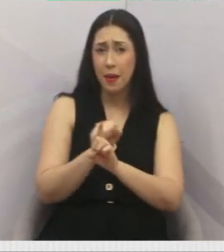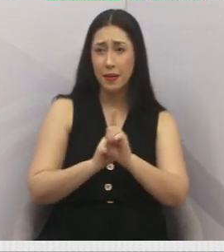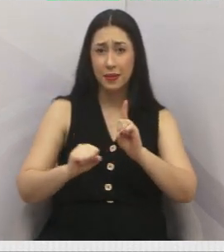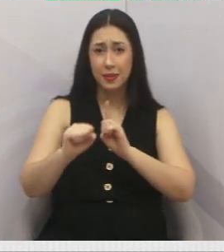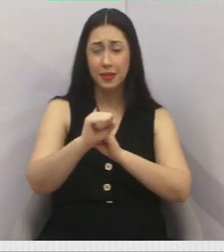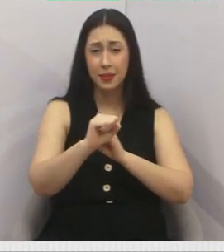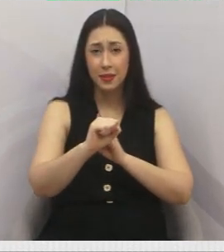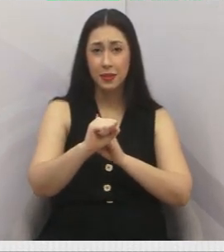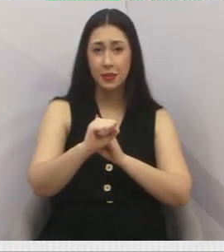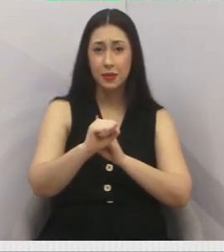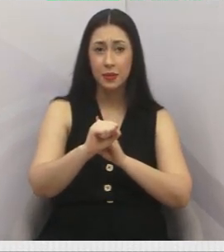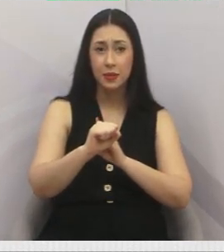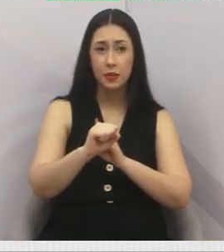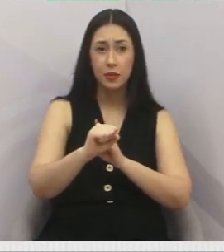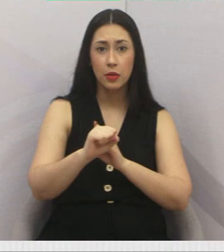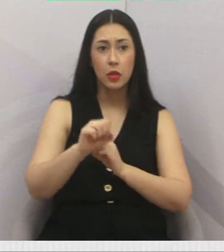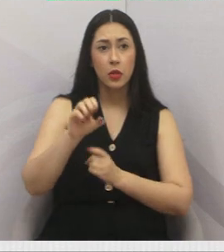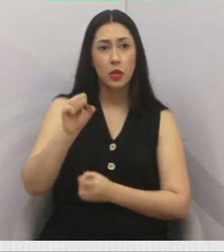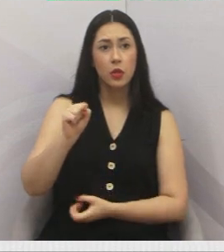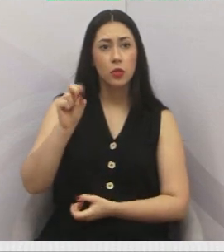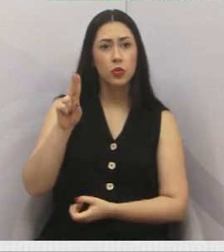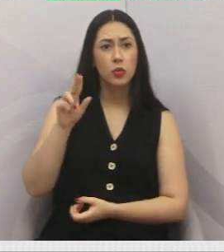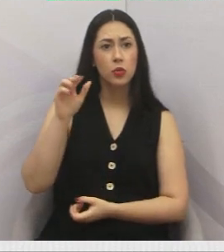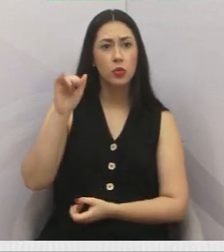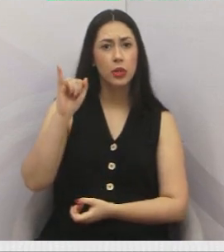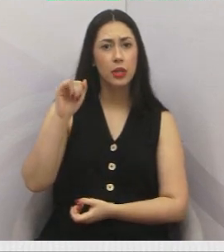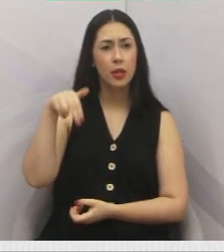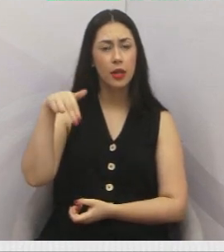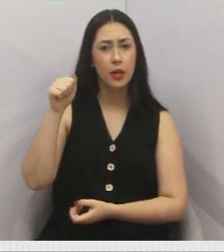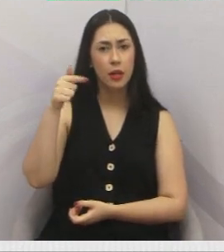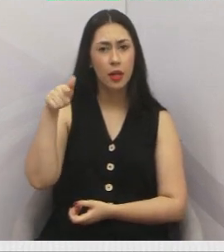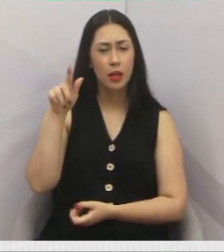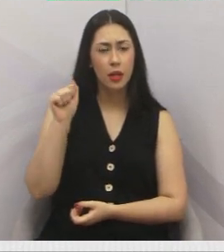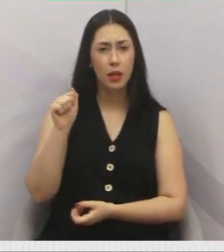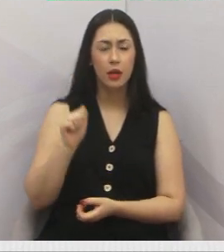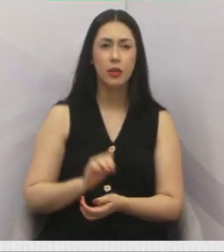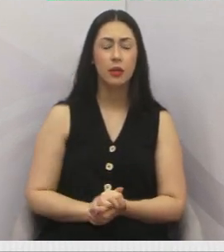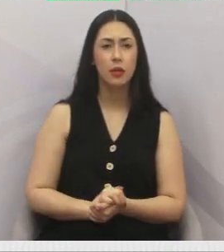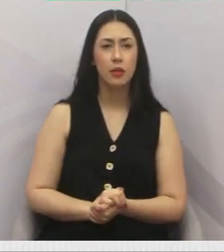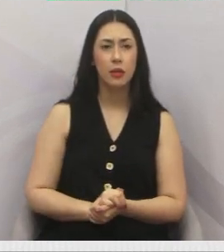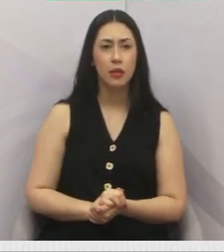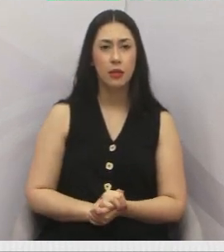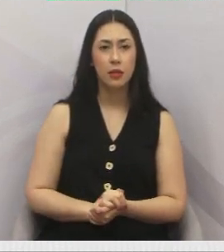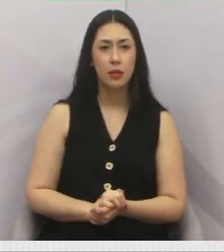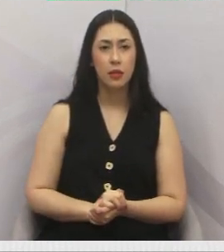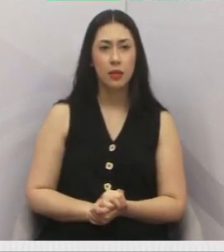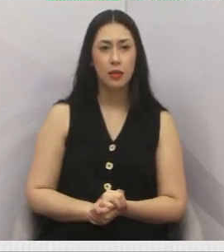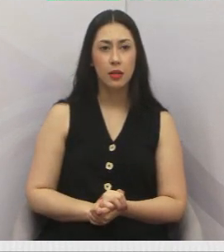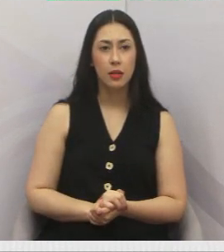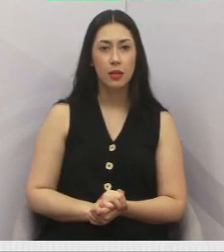sociedade civil, um voto SUINAM, Instituto Socioambiental. Próximo voto.